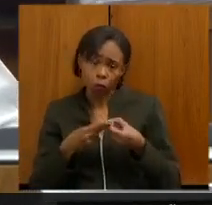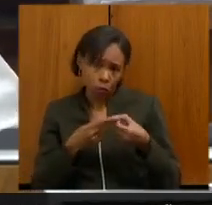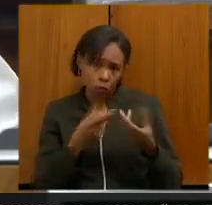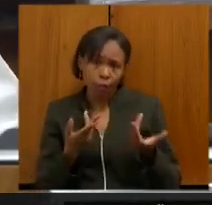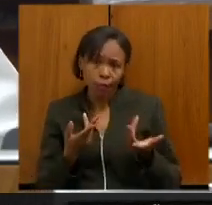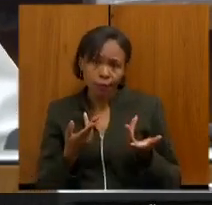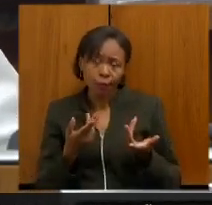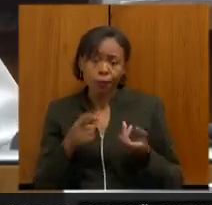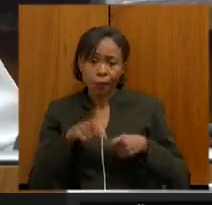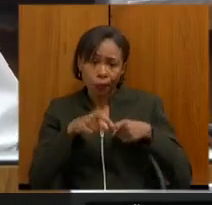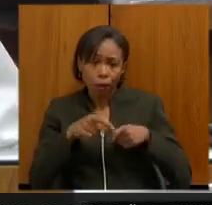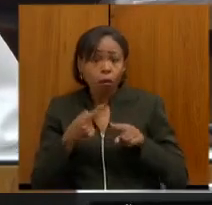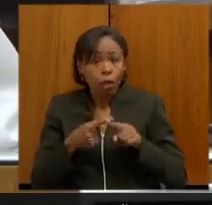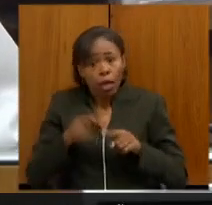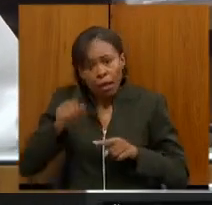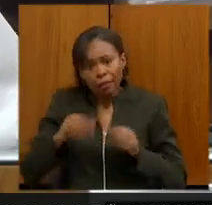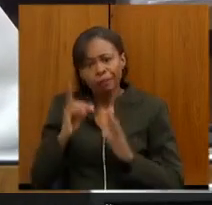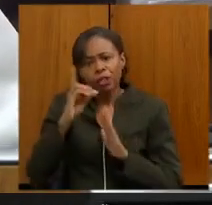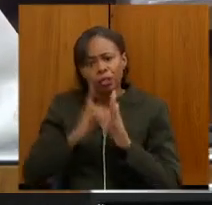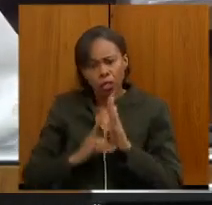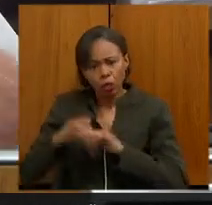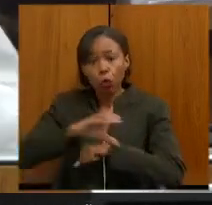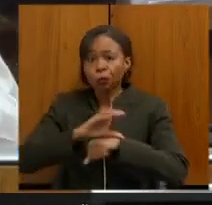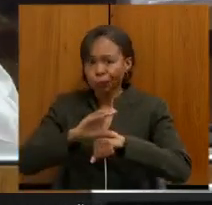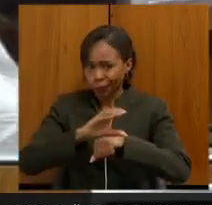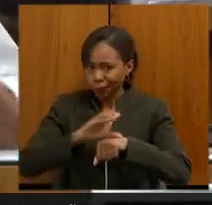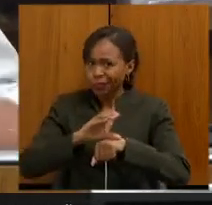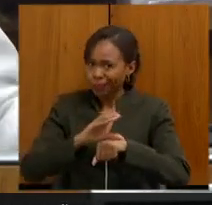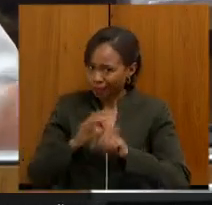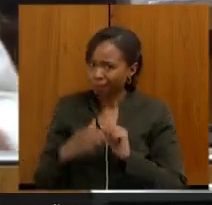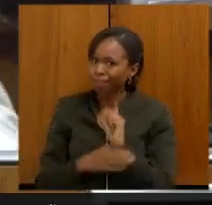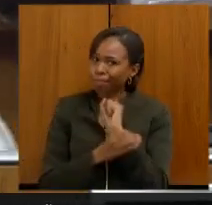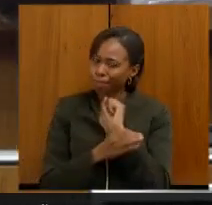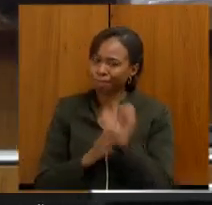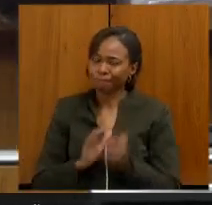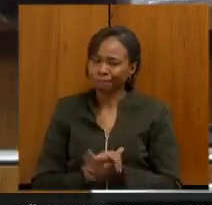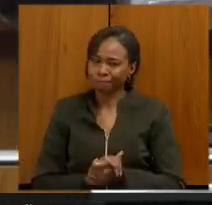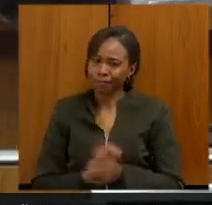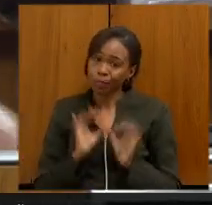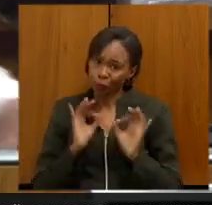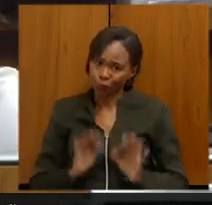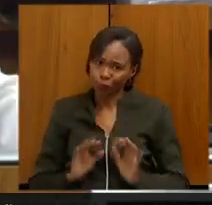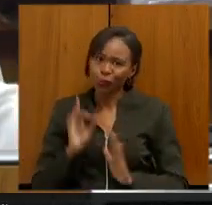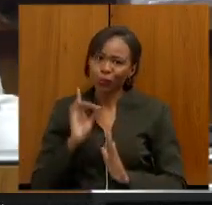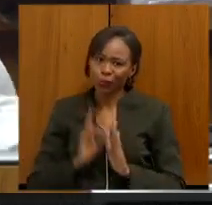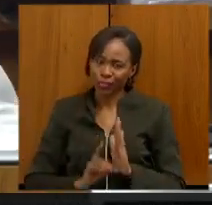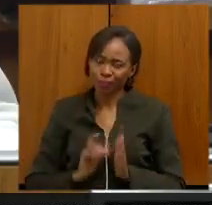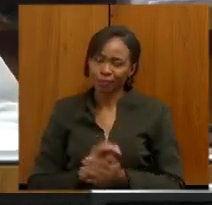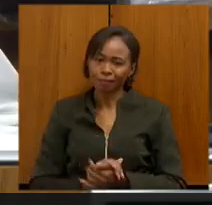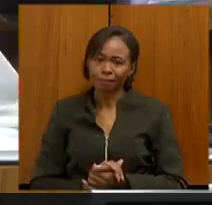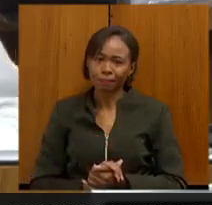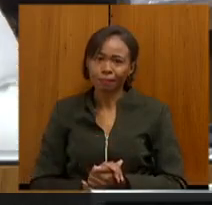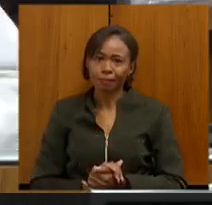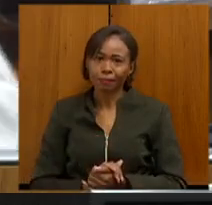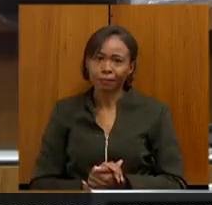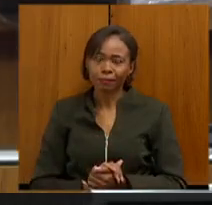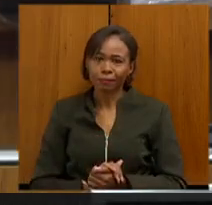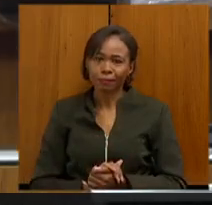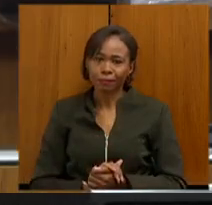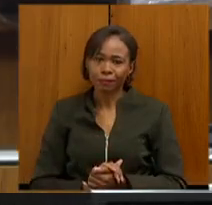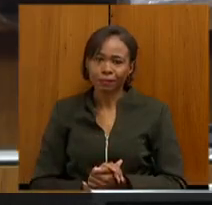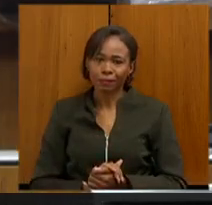e também que são justos acima de tudo né mas olha pessoal e eu